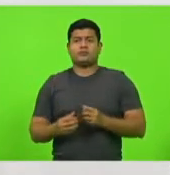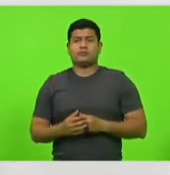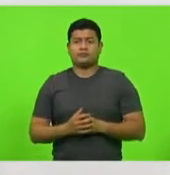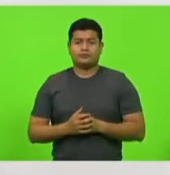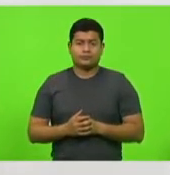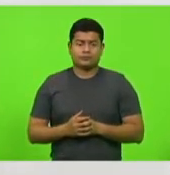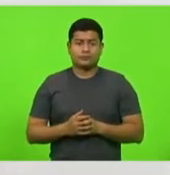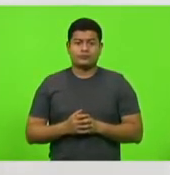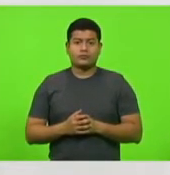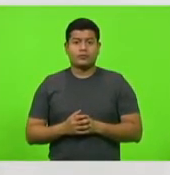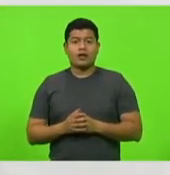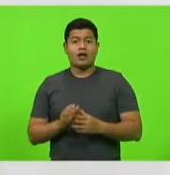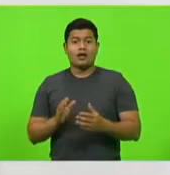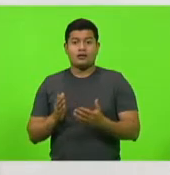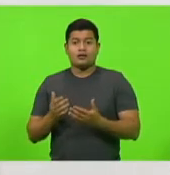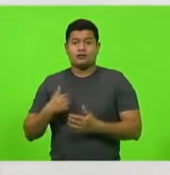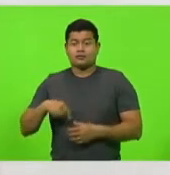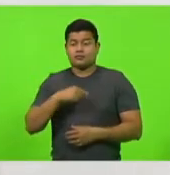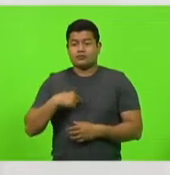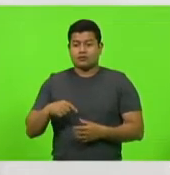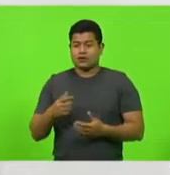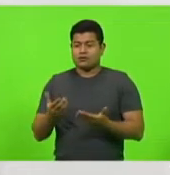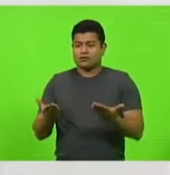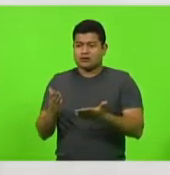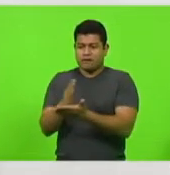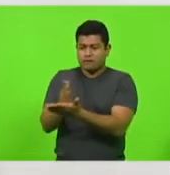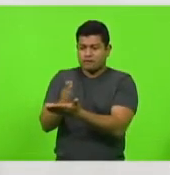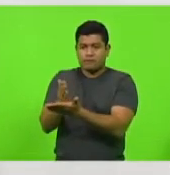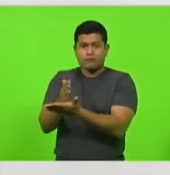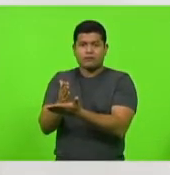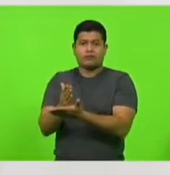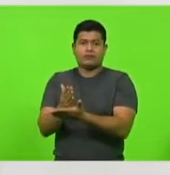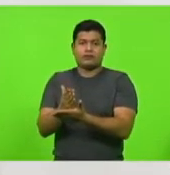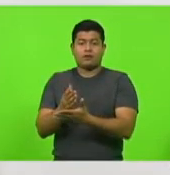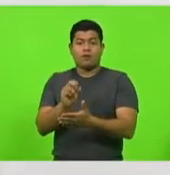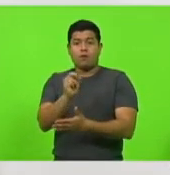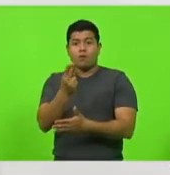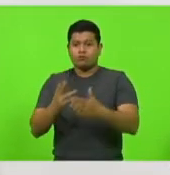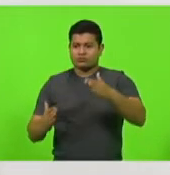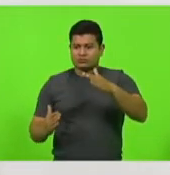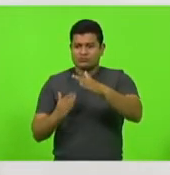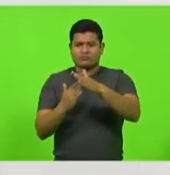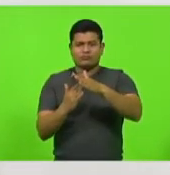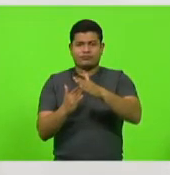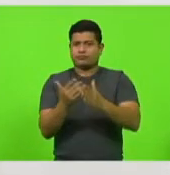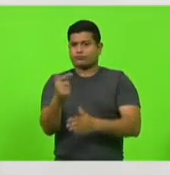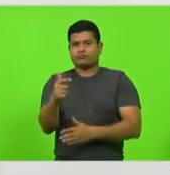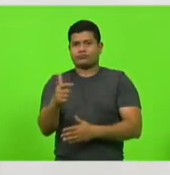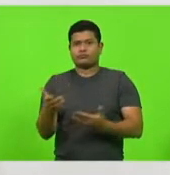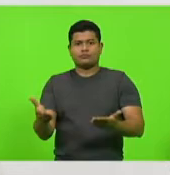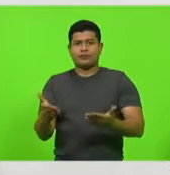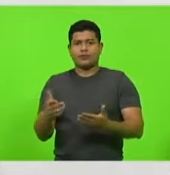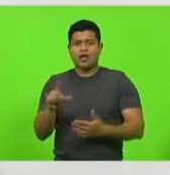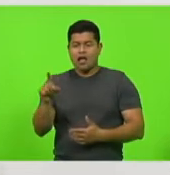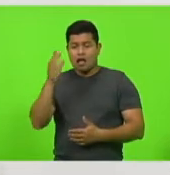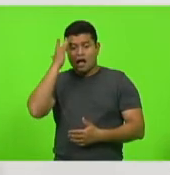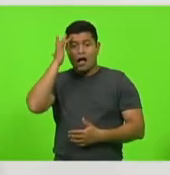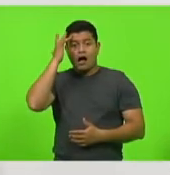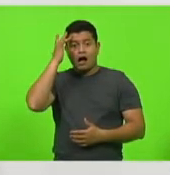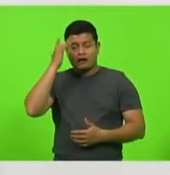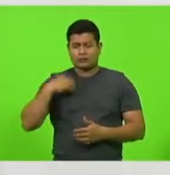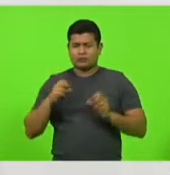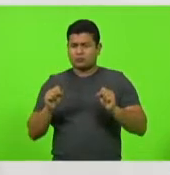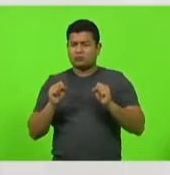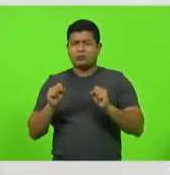a fronteira. Não há fronteira para ele, simplesmente. É de onde estamos no momento. Em sua última